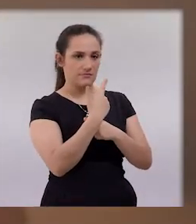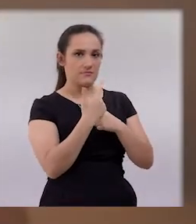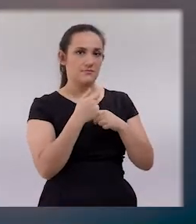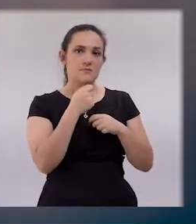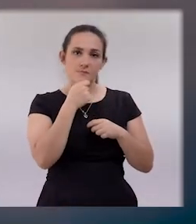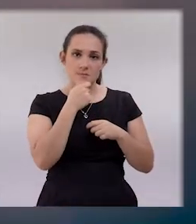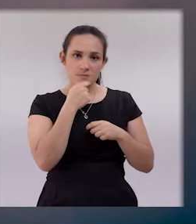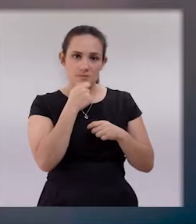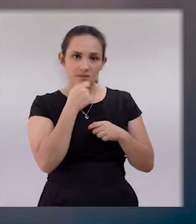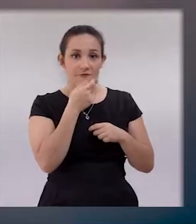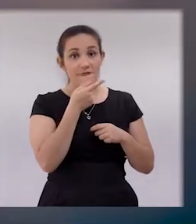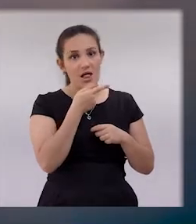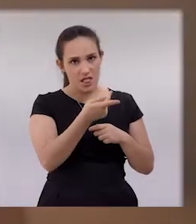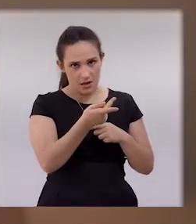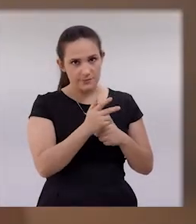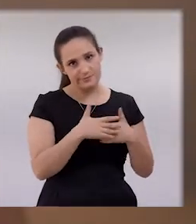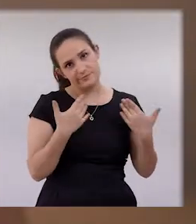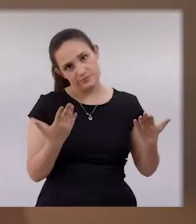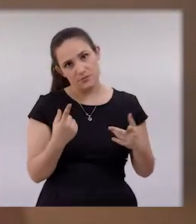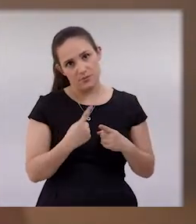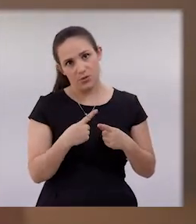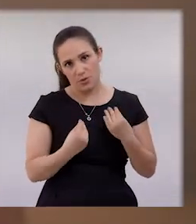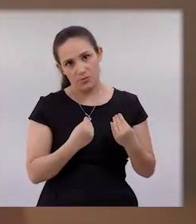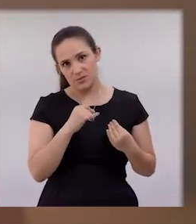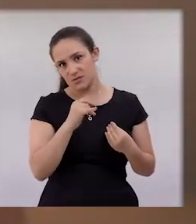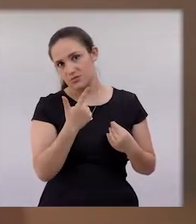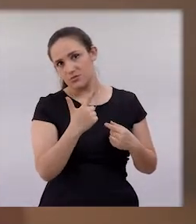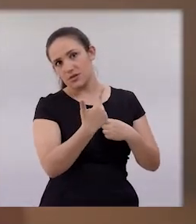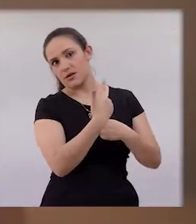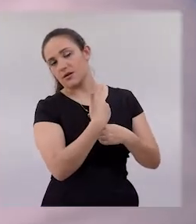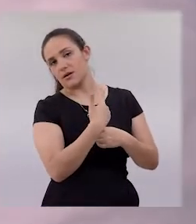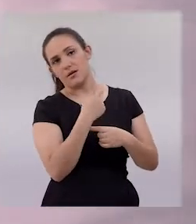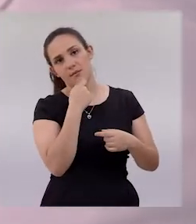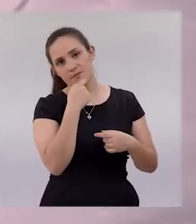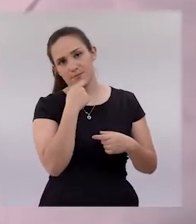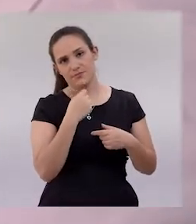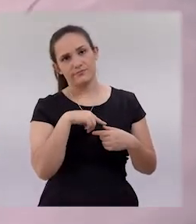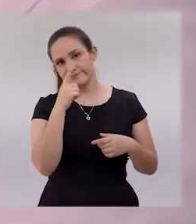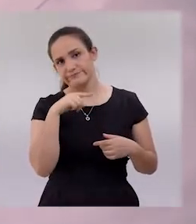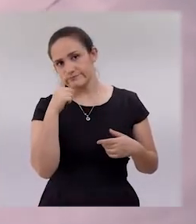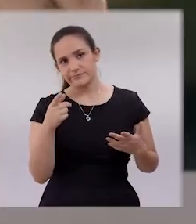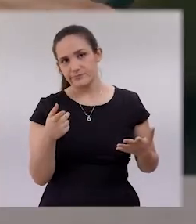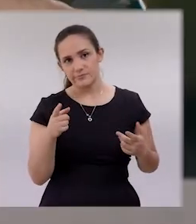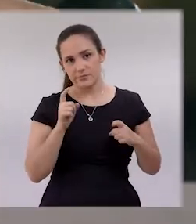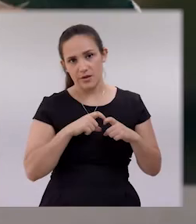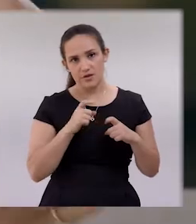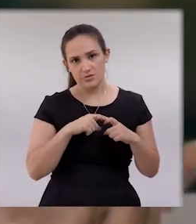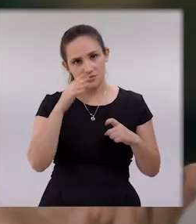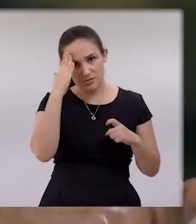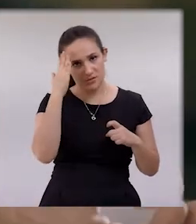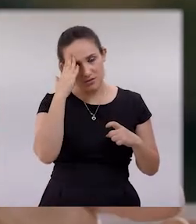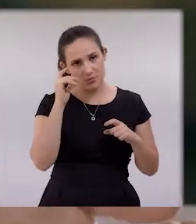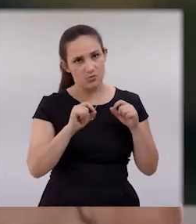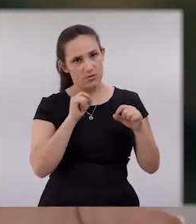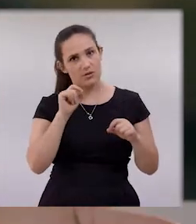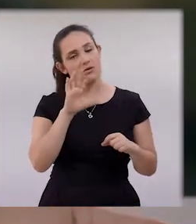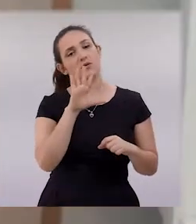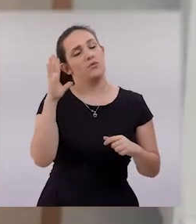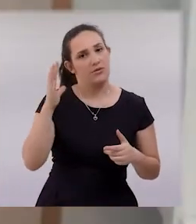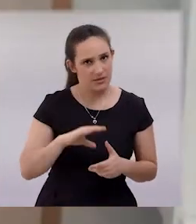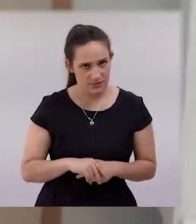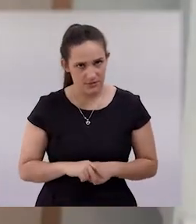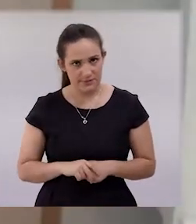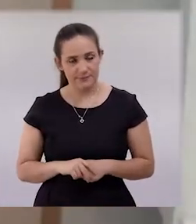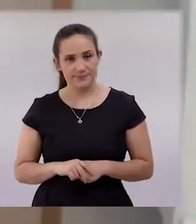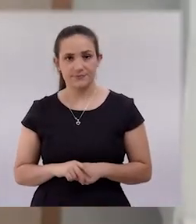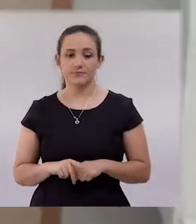e áudio para fazer a teleconsulta, afinal de contas, sem câmera e sem áudio, fica difícil o médico entender o que está acontecendo com